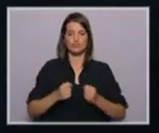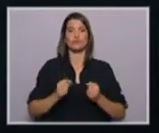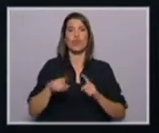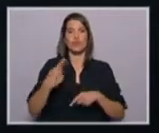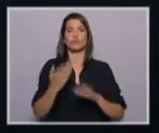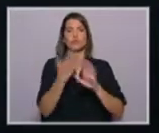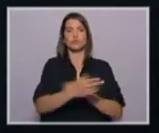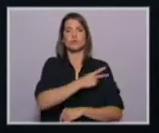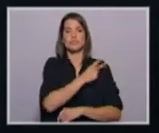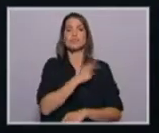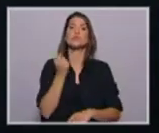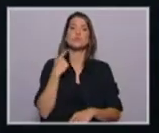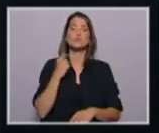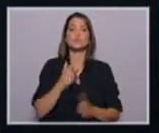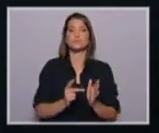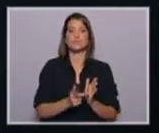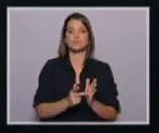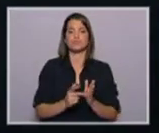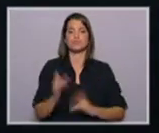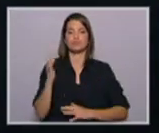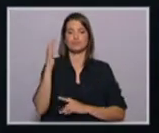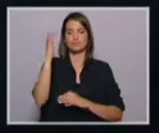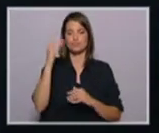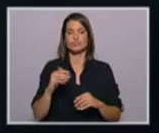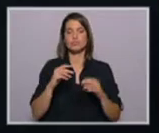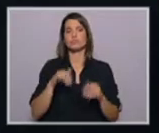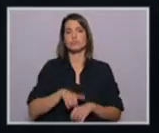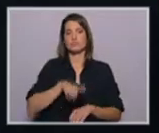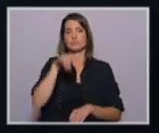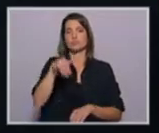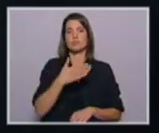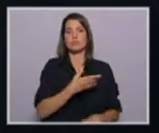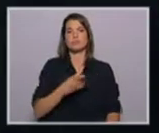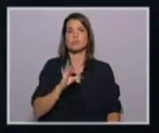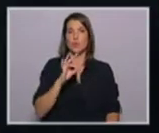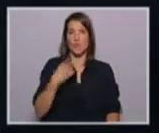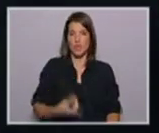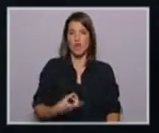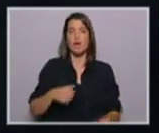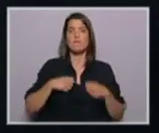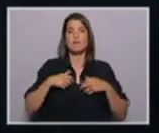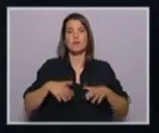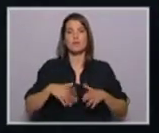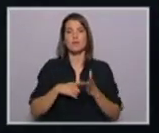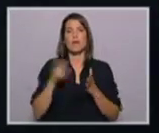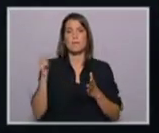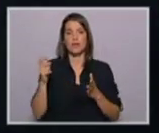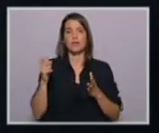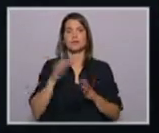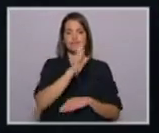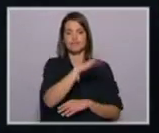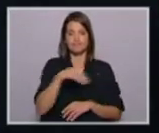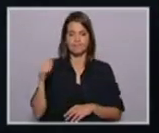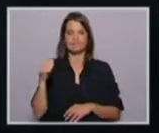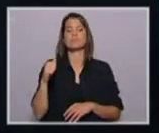para a universidade tirar o curso de Engenharia Aeronáutica. Em 1949, a Marinha dos Estados Unidos mobilizou-o